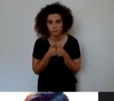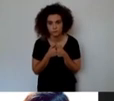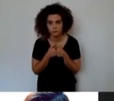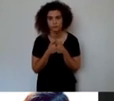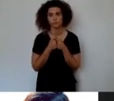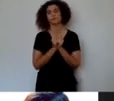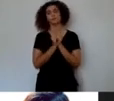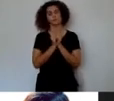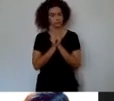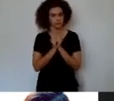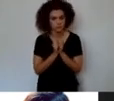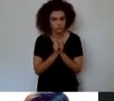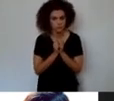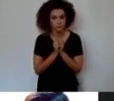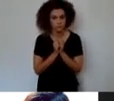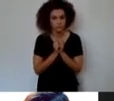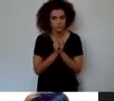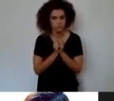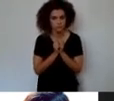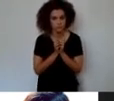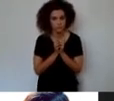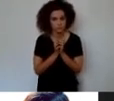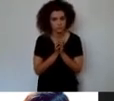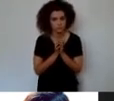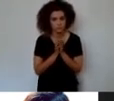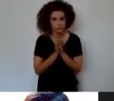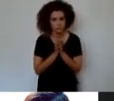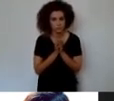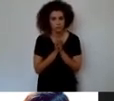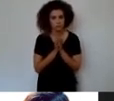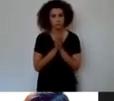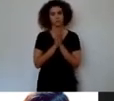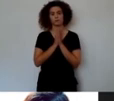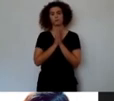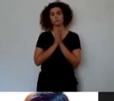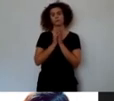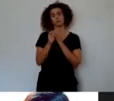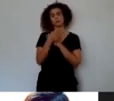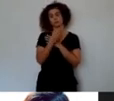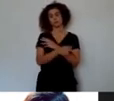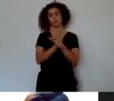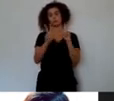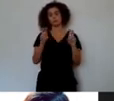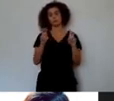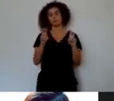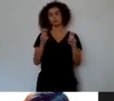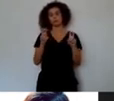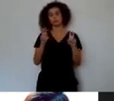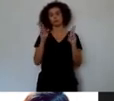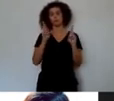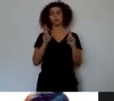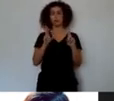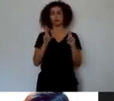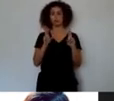Então, nesses, né, que eu coloco a questão dessa problemática da representatividade, né? Por exemplo, coloca, né,